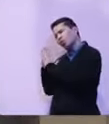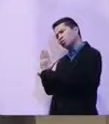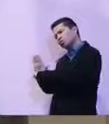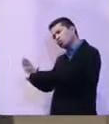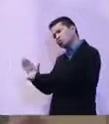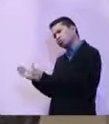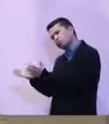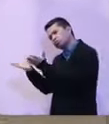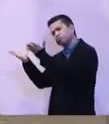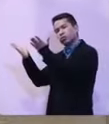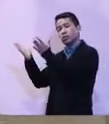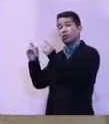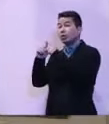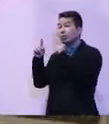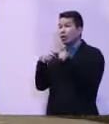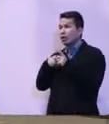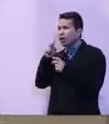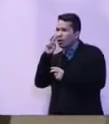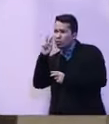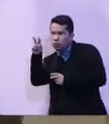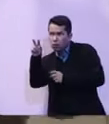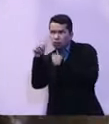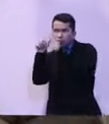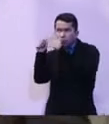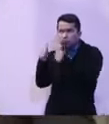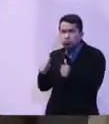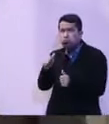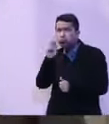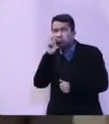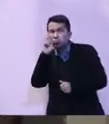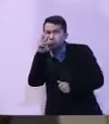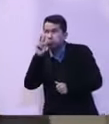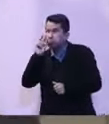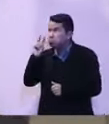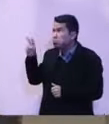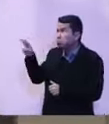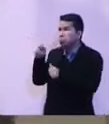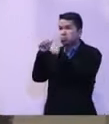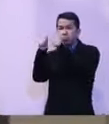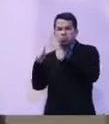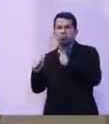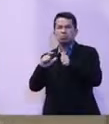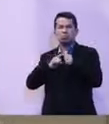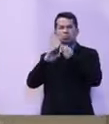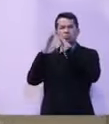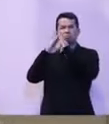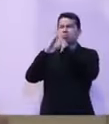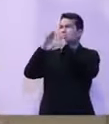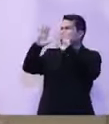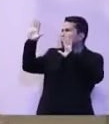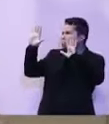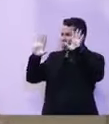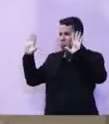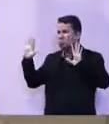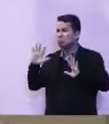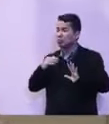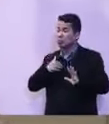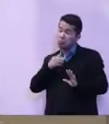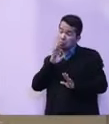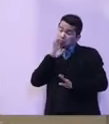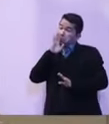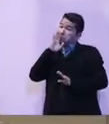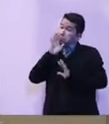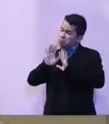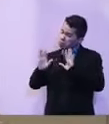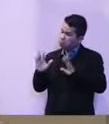ela e vi vários símbolos da sua fé espalhados pela casa toda. E quando ficamos ali para